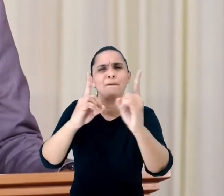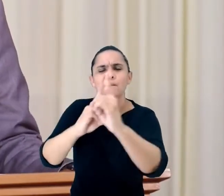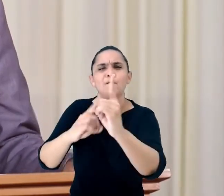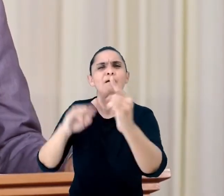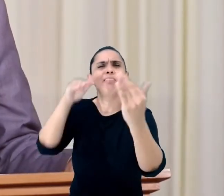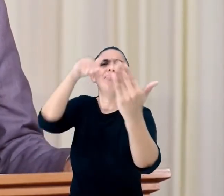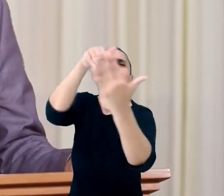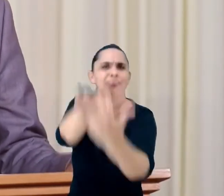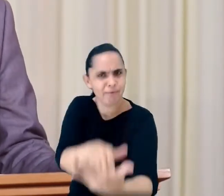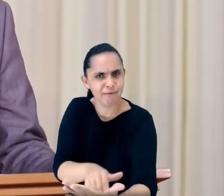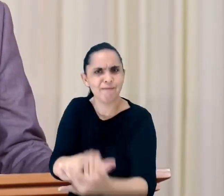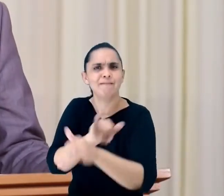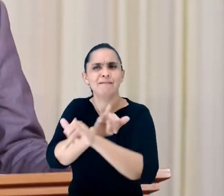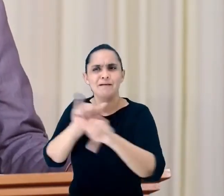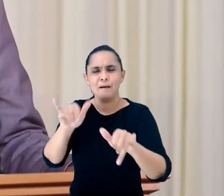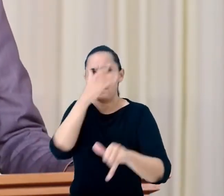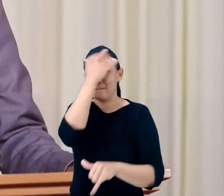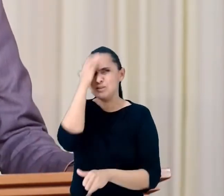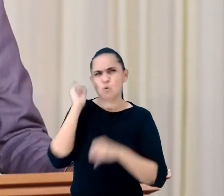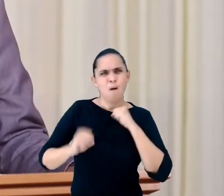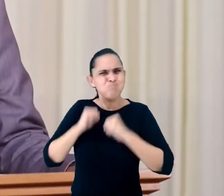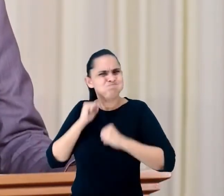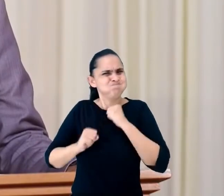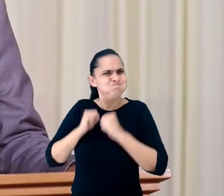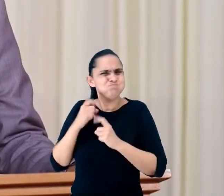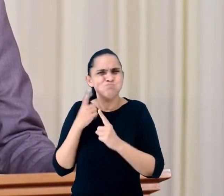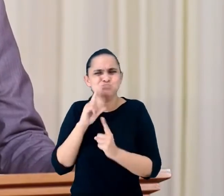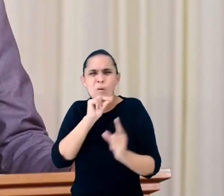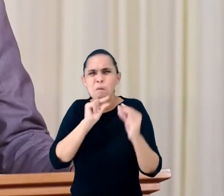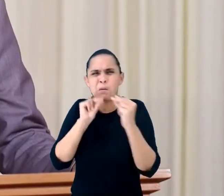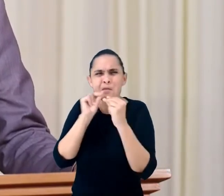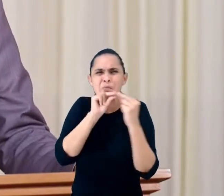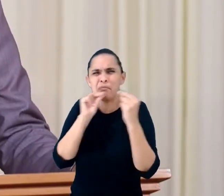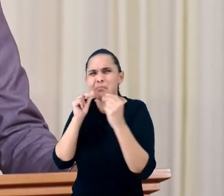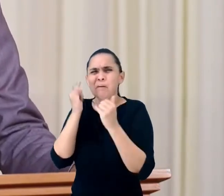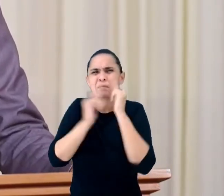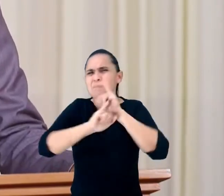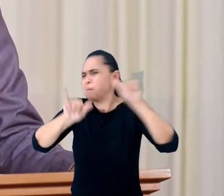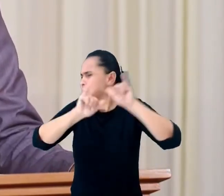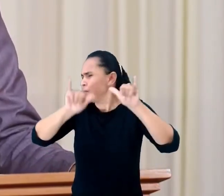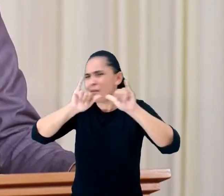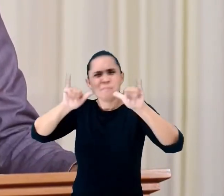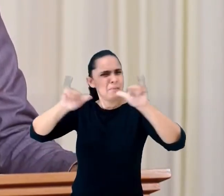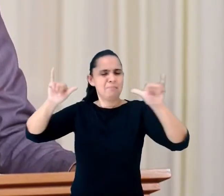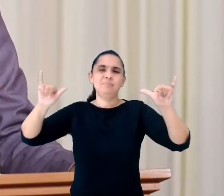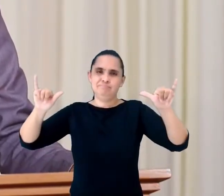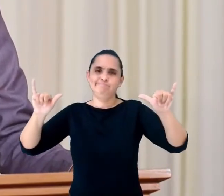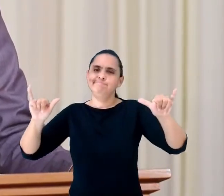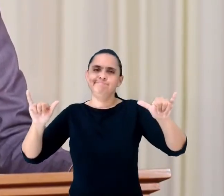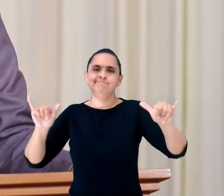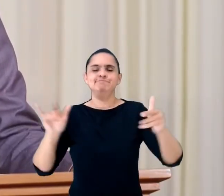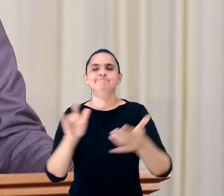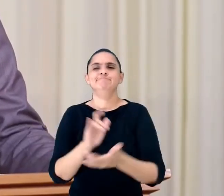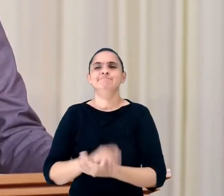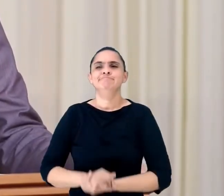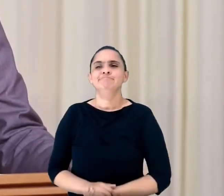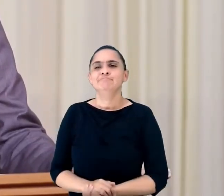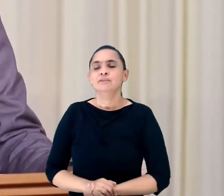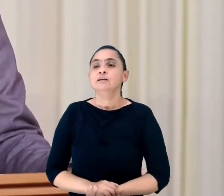mesma forma, alguém que saia correndo, falando uma mensagem, enviando uma mensagem.